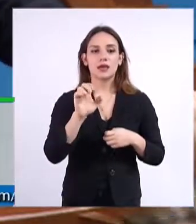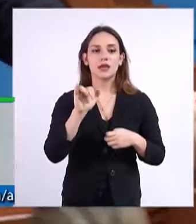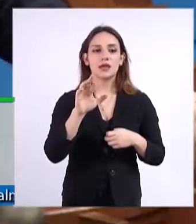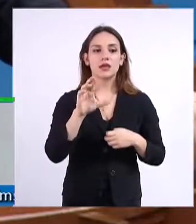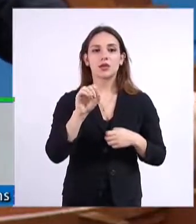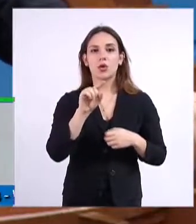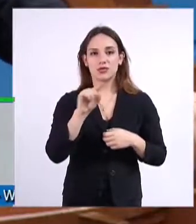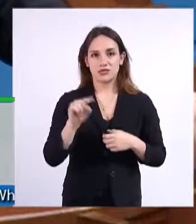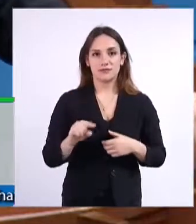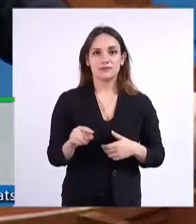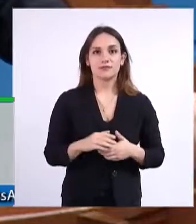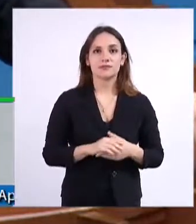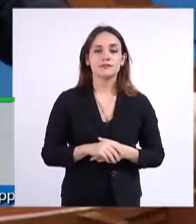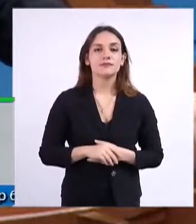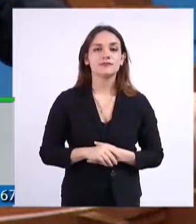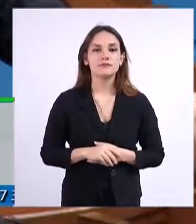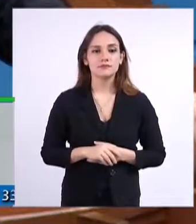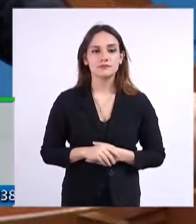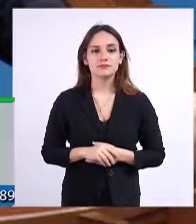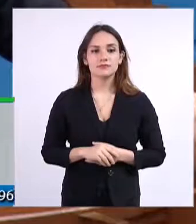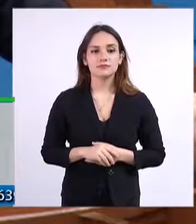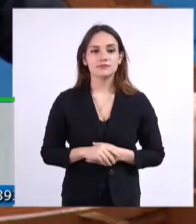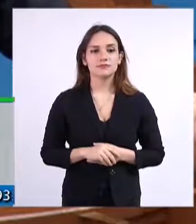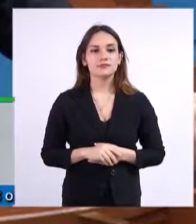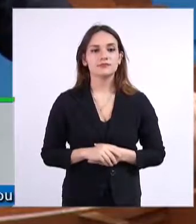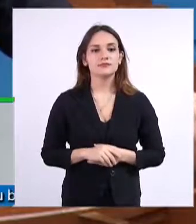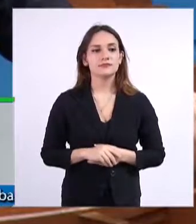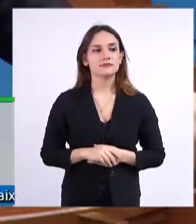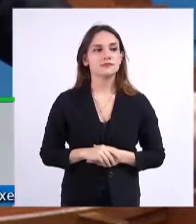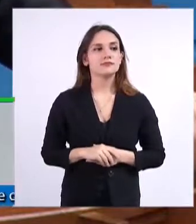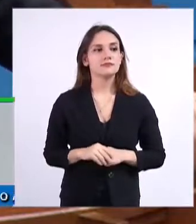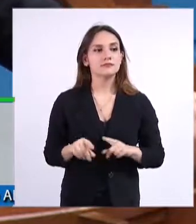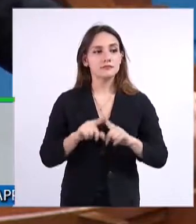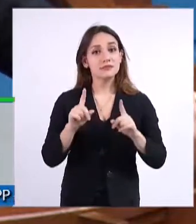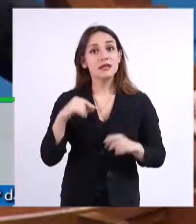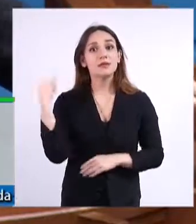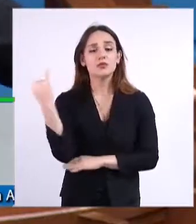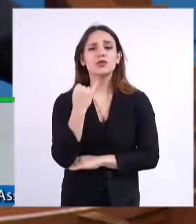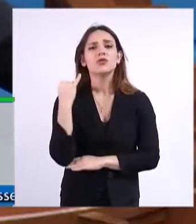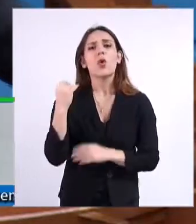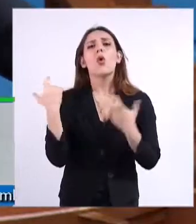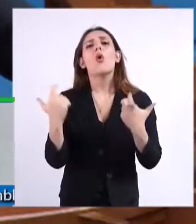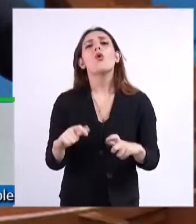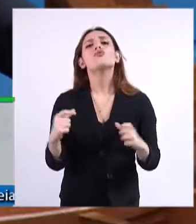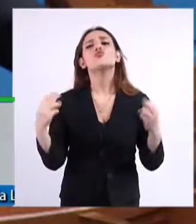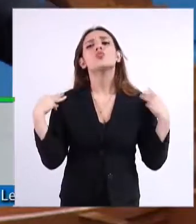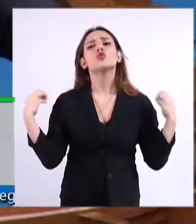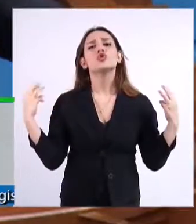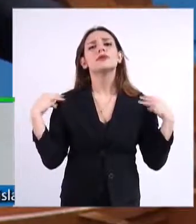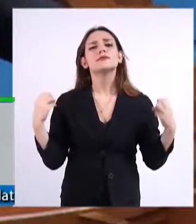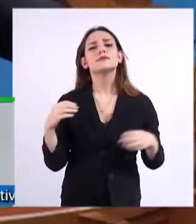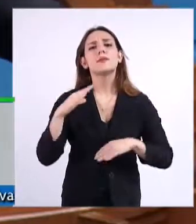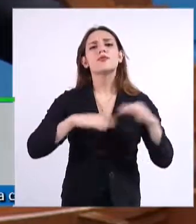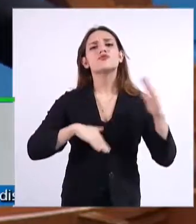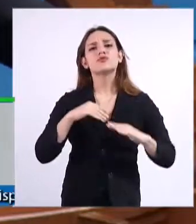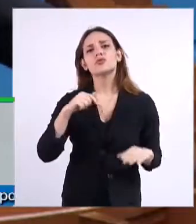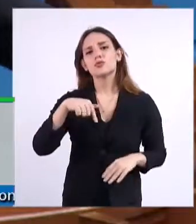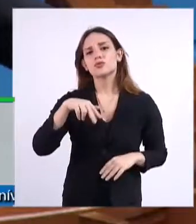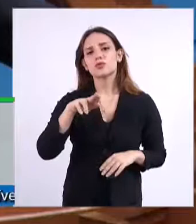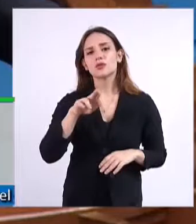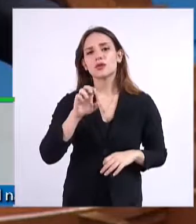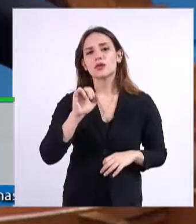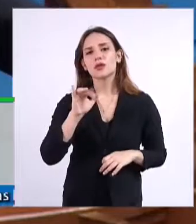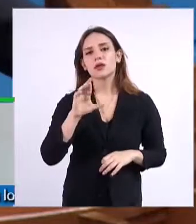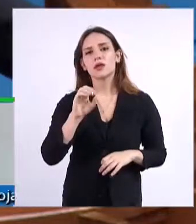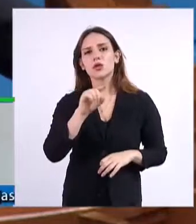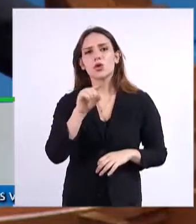Queiroz. Mas é importante a gente lembrar sempre, cadê o Queiroz? E o Queiroz, o que vai acontecer? O Queiroz não